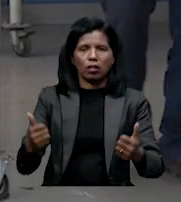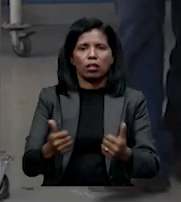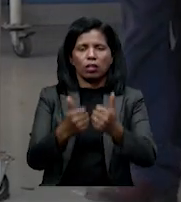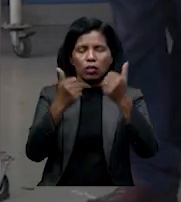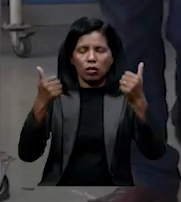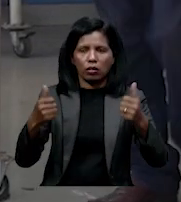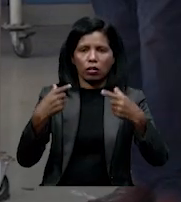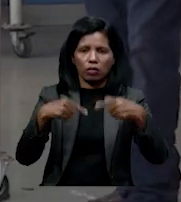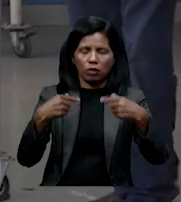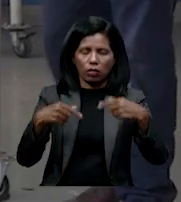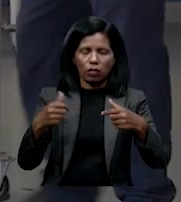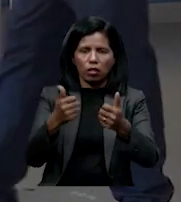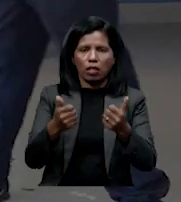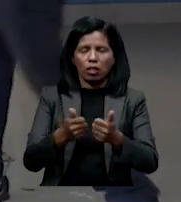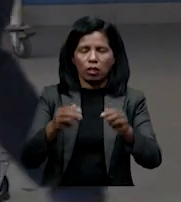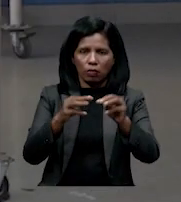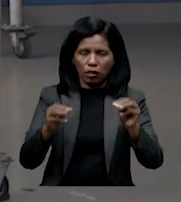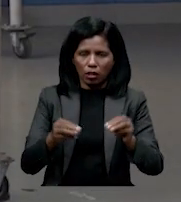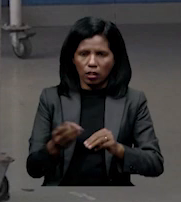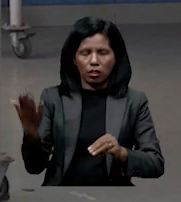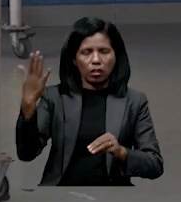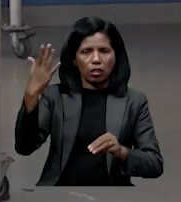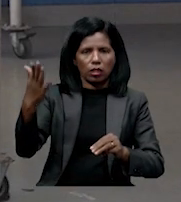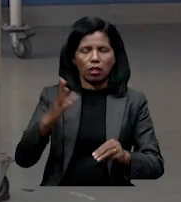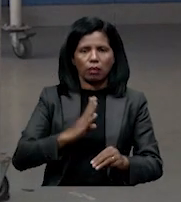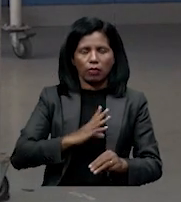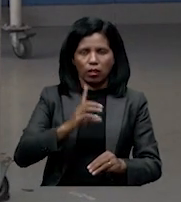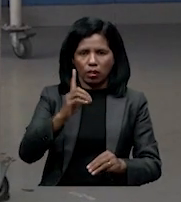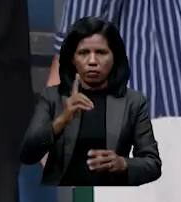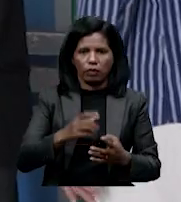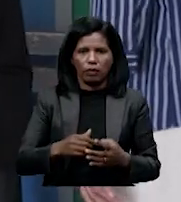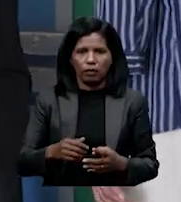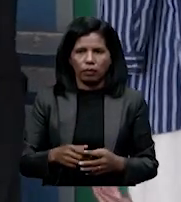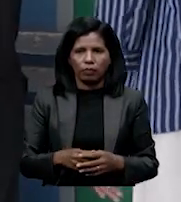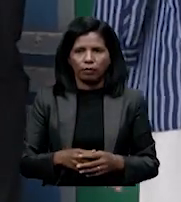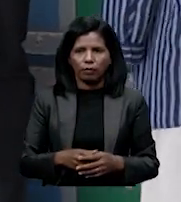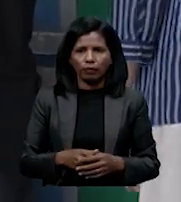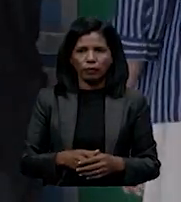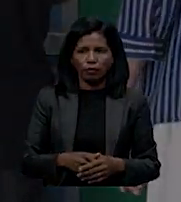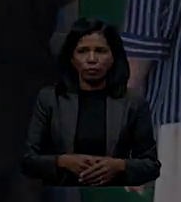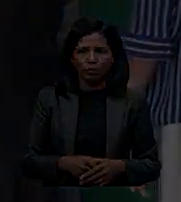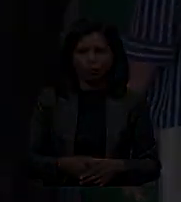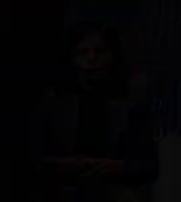arte marciais no arte rituais e a vida o acadeiro hun. Felicitas Borges, Zaime dos Santos, GMN.